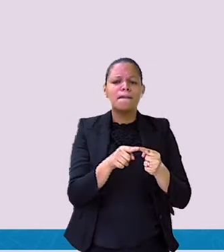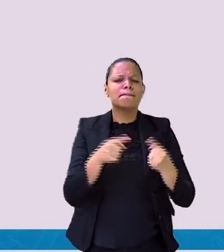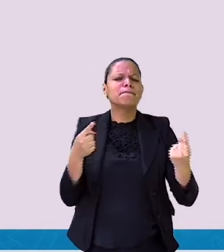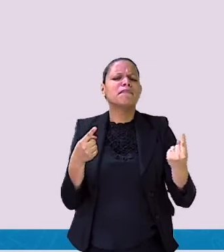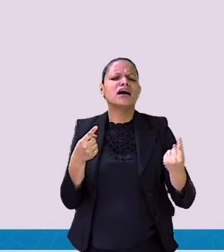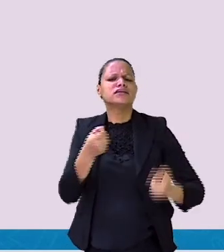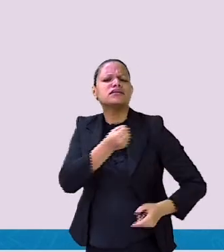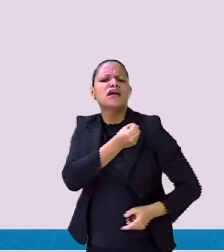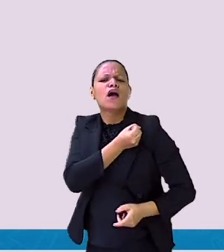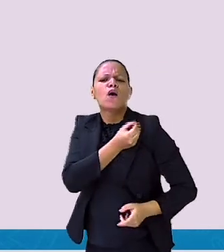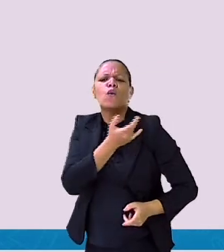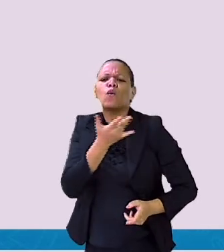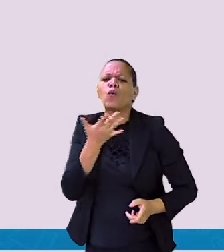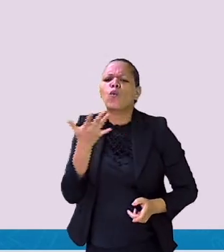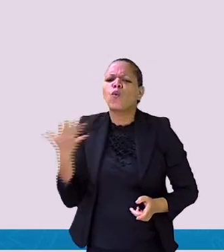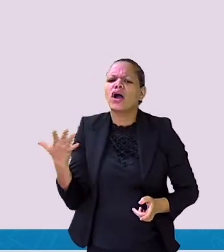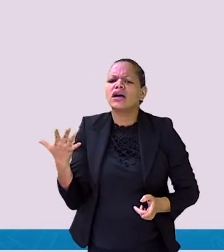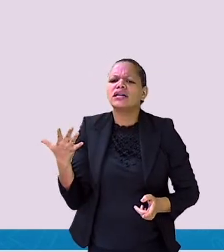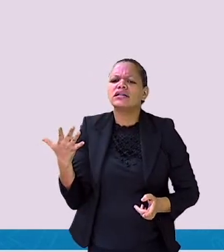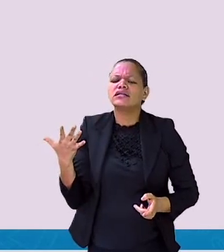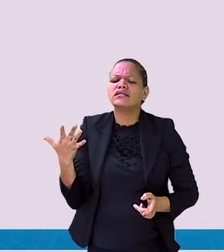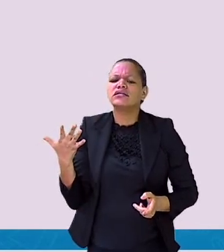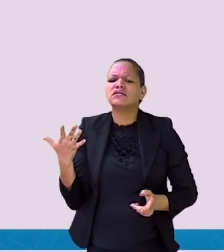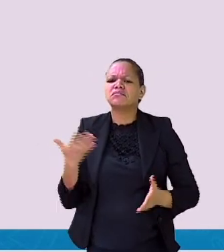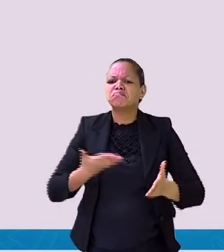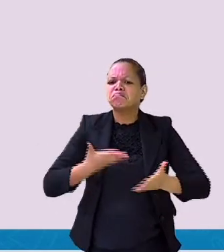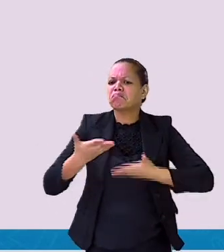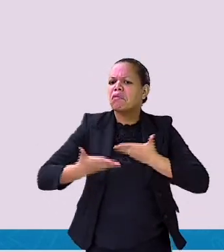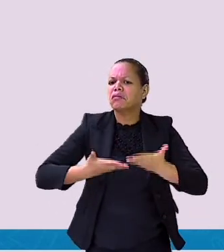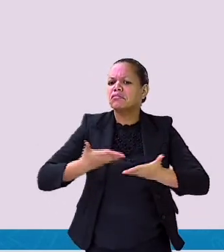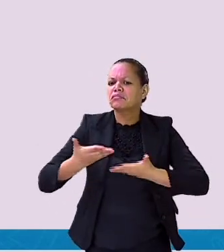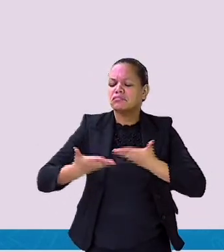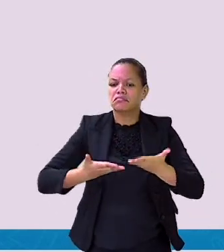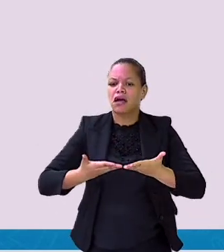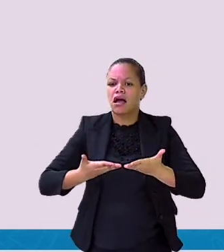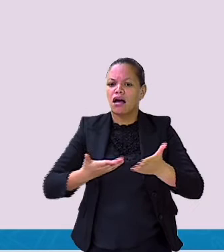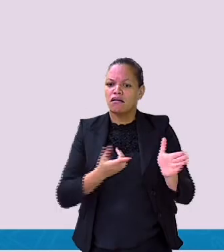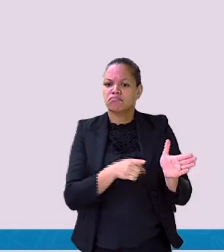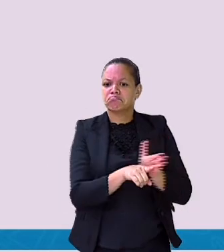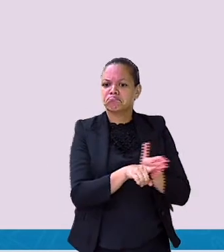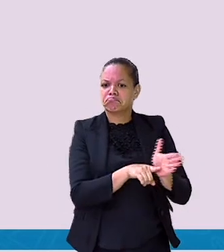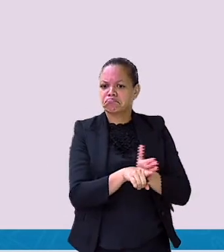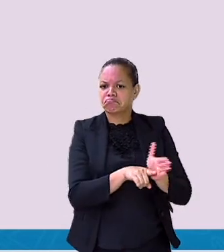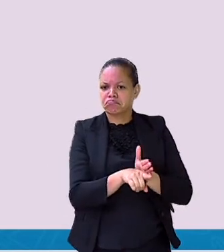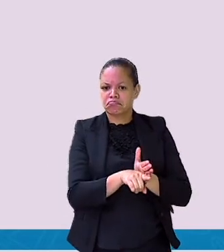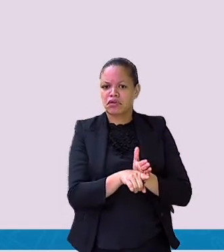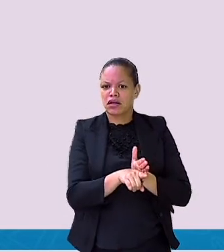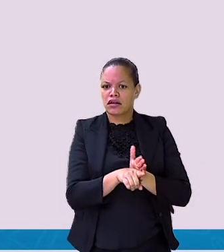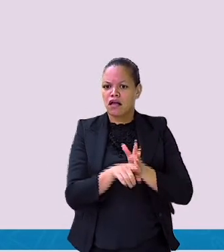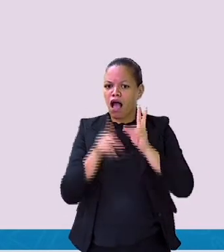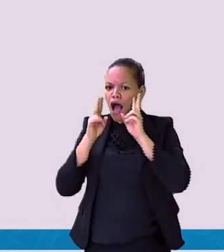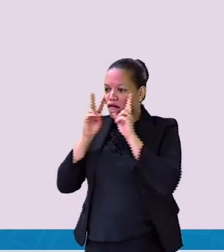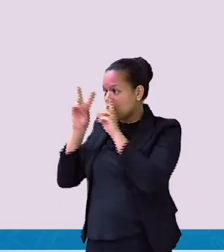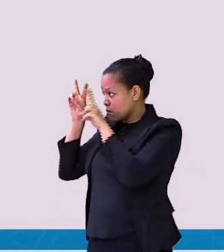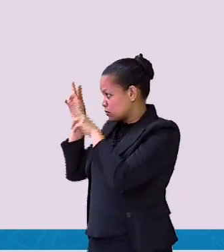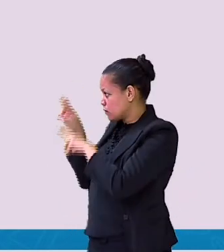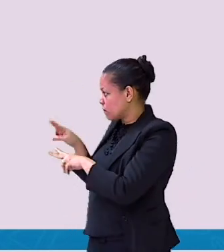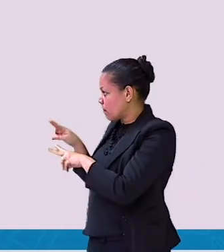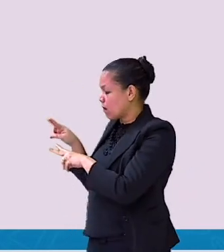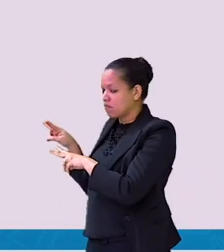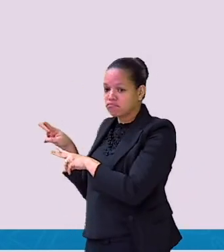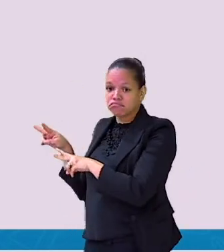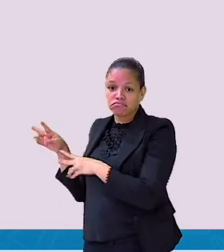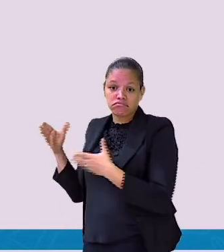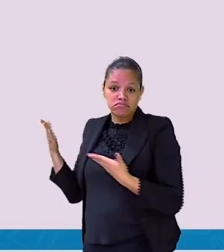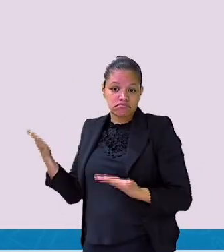A quantidade total de votos desses alunos aí nessa pesquisa. Para a gente saber